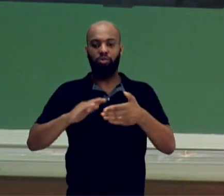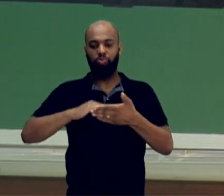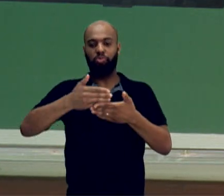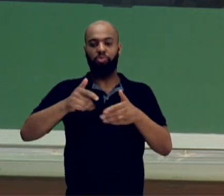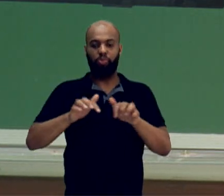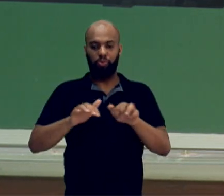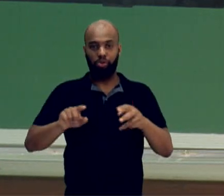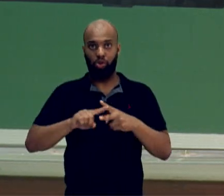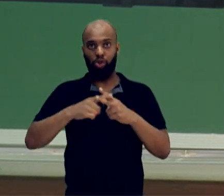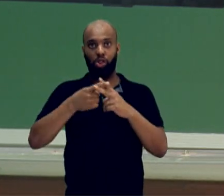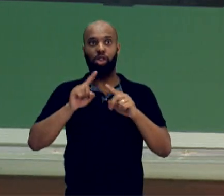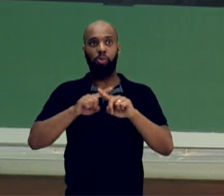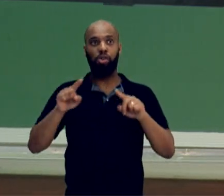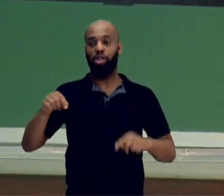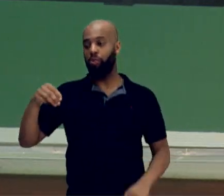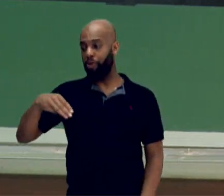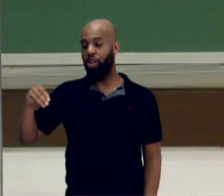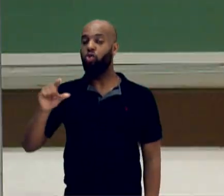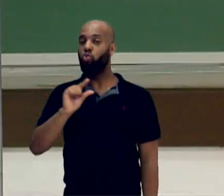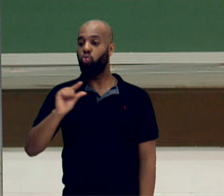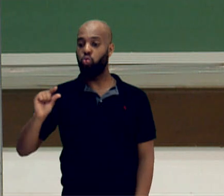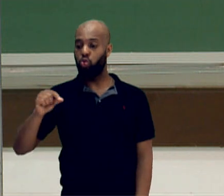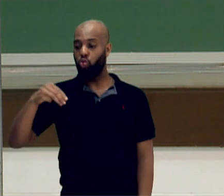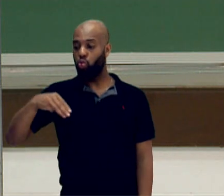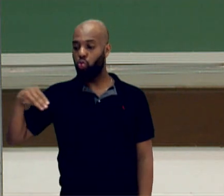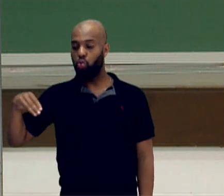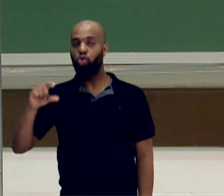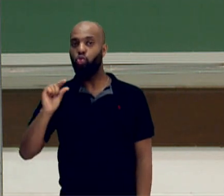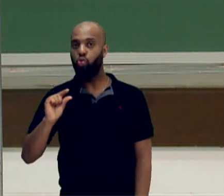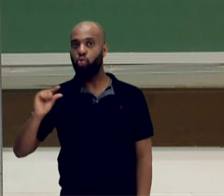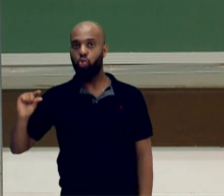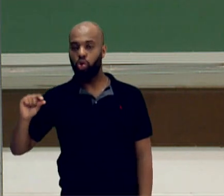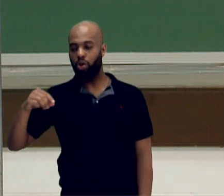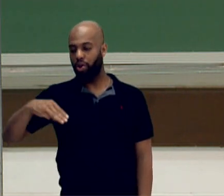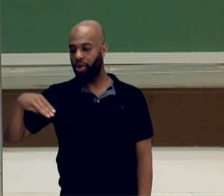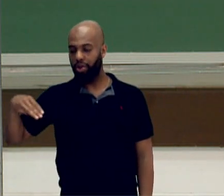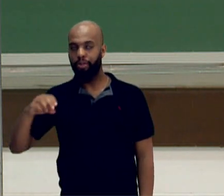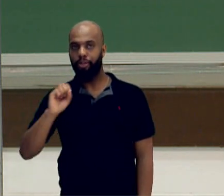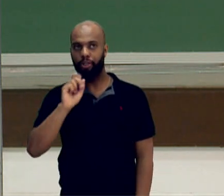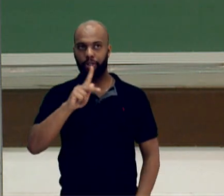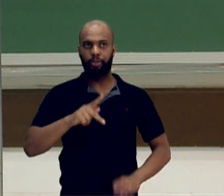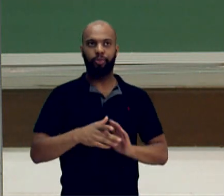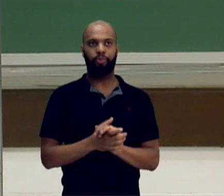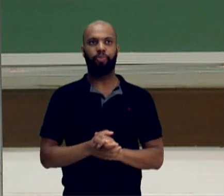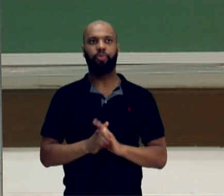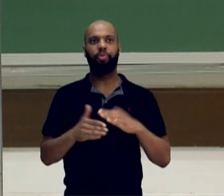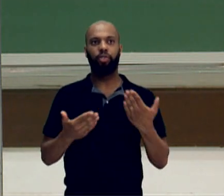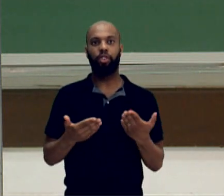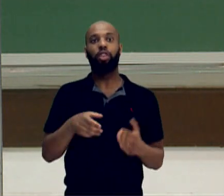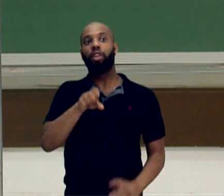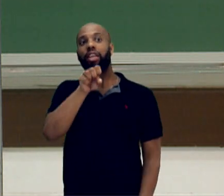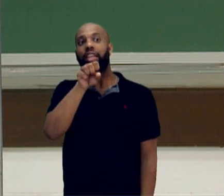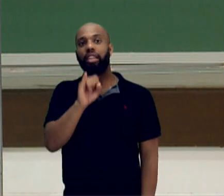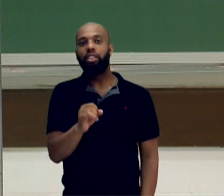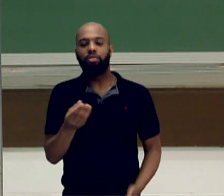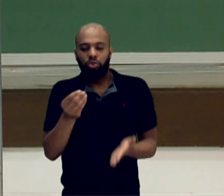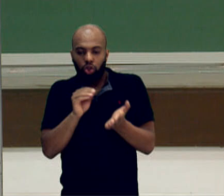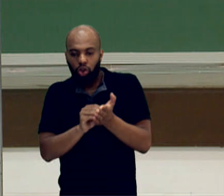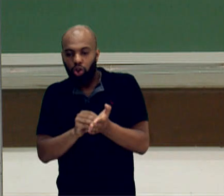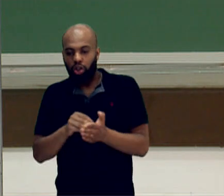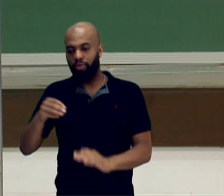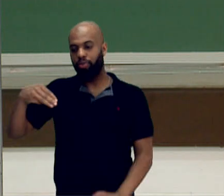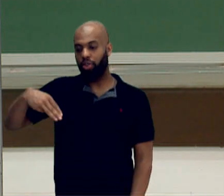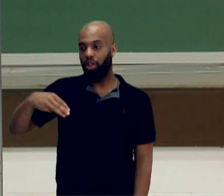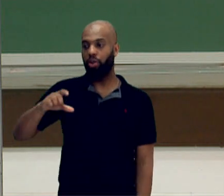computador corrigiu, mas ele é todo minúsculo, tá? É um M minúsculo, ok? Então, se anotaram com M